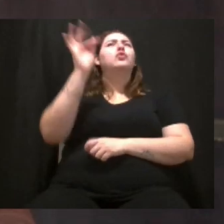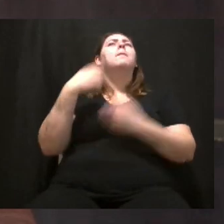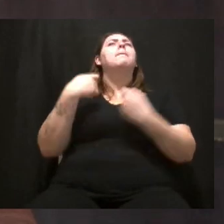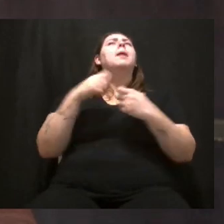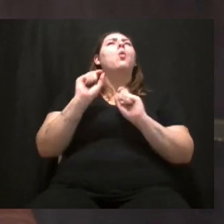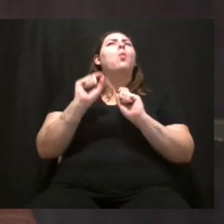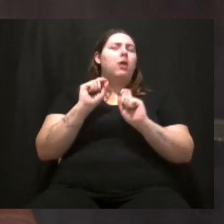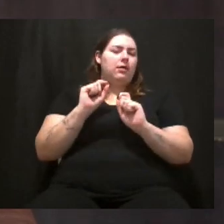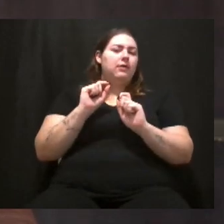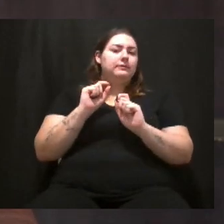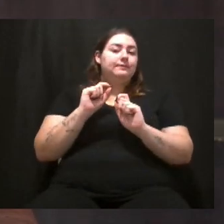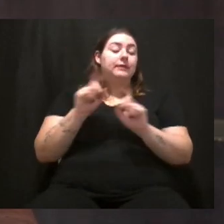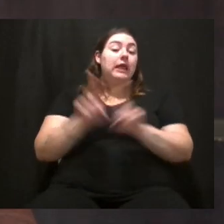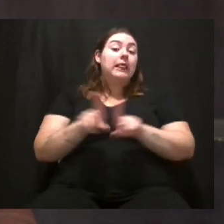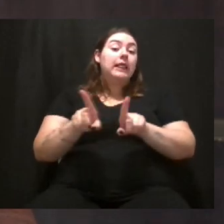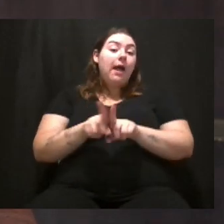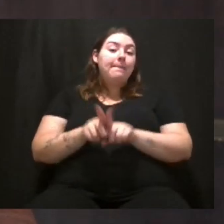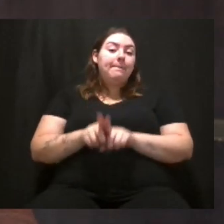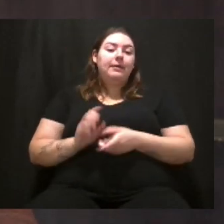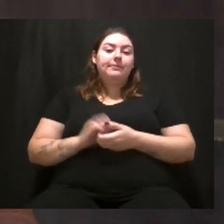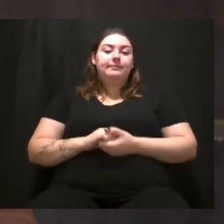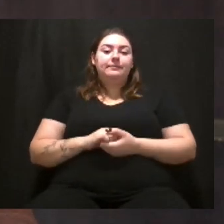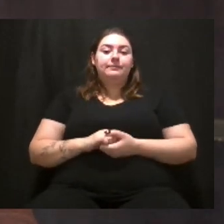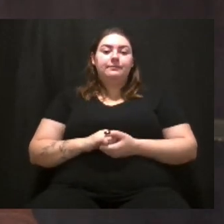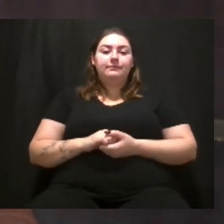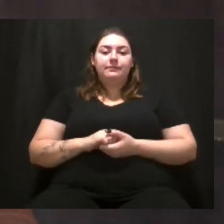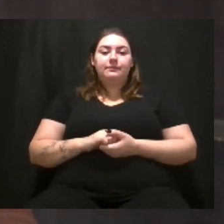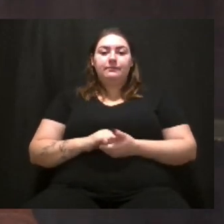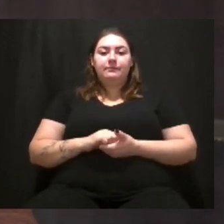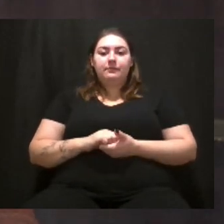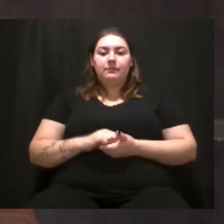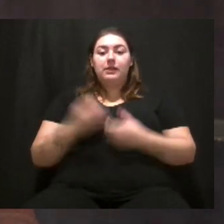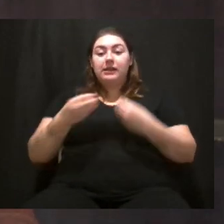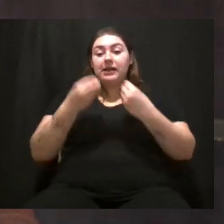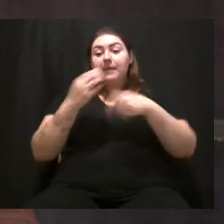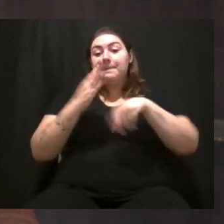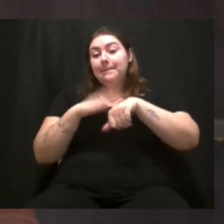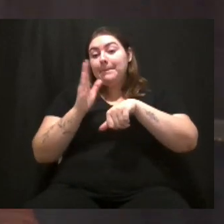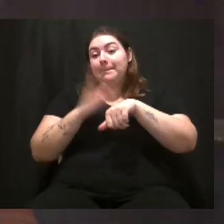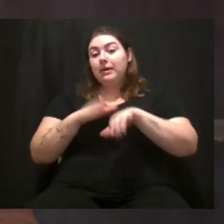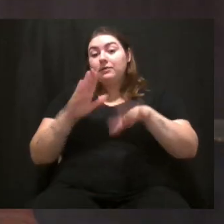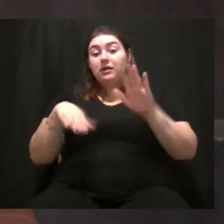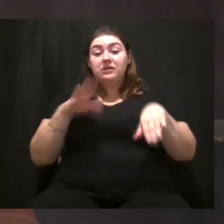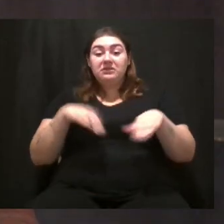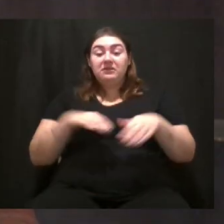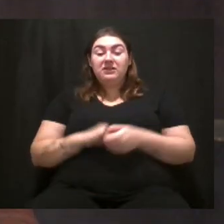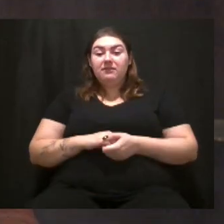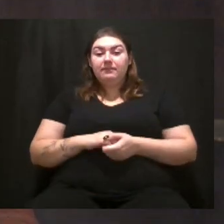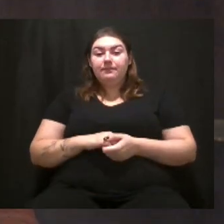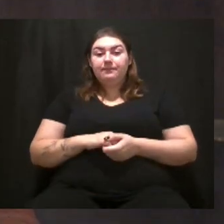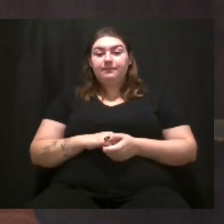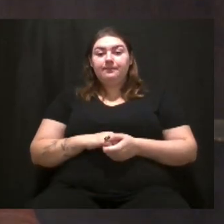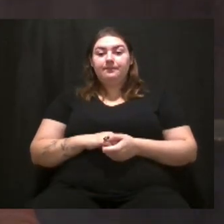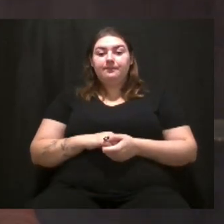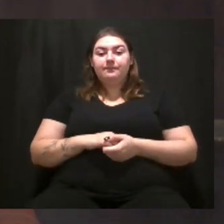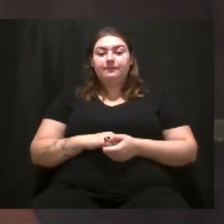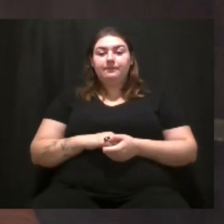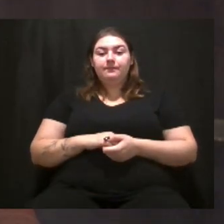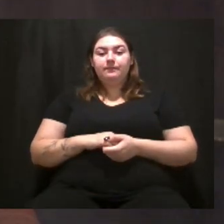gente também tem a tendência de dar mais do mesmo. Então, muitas vezes, a gente